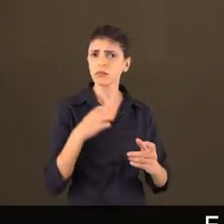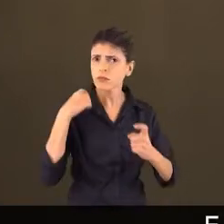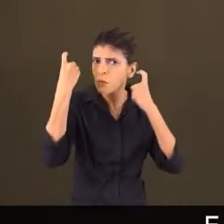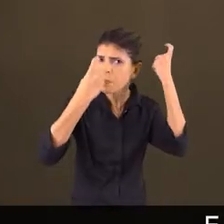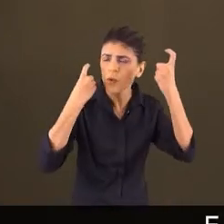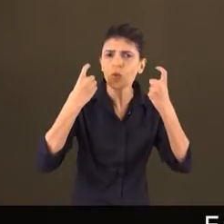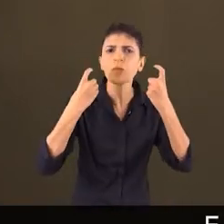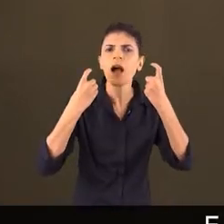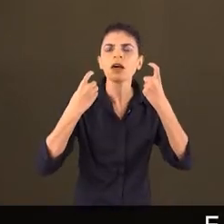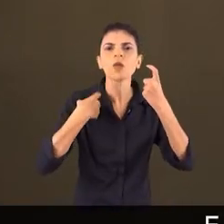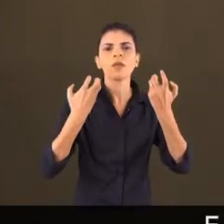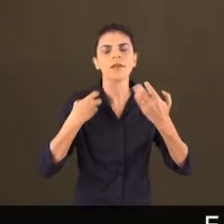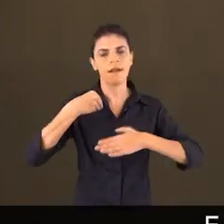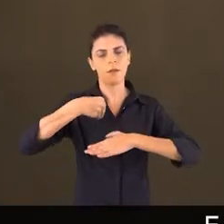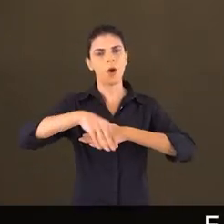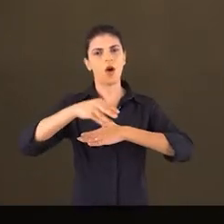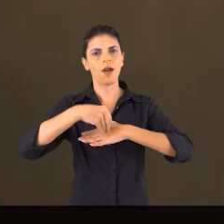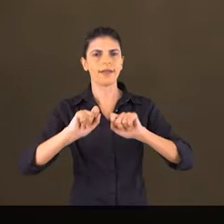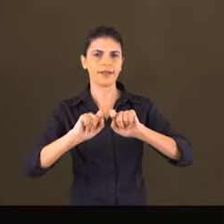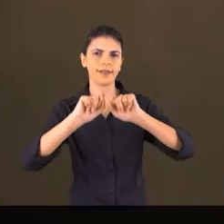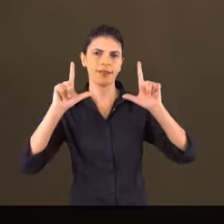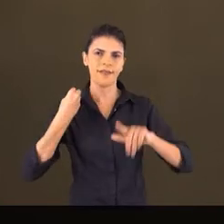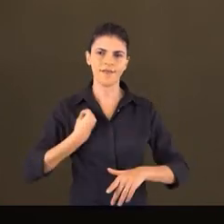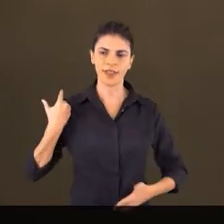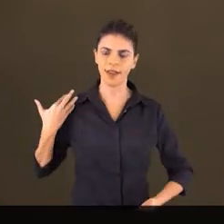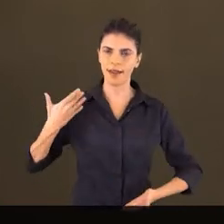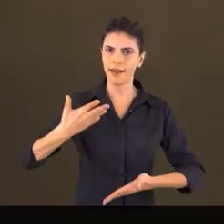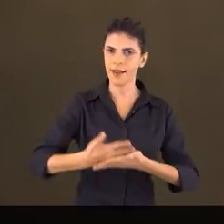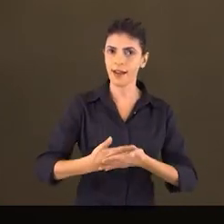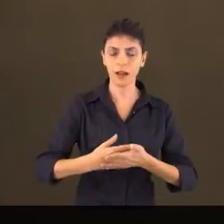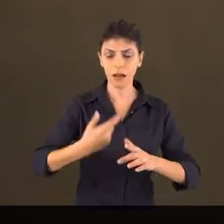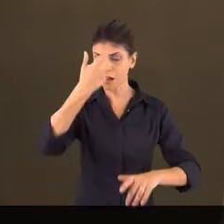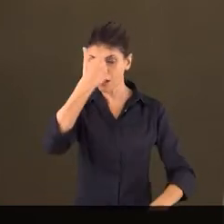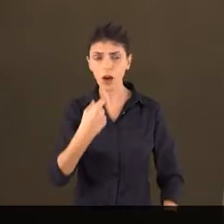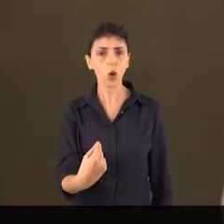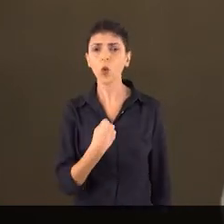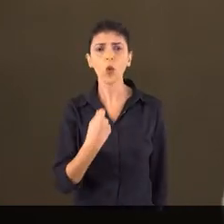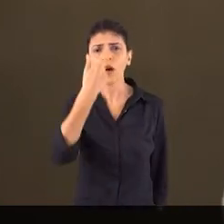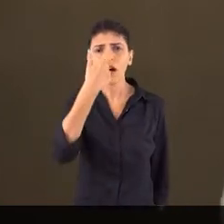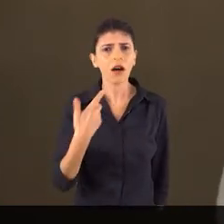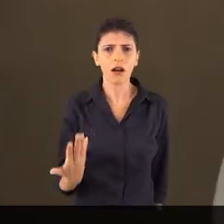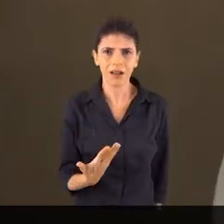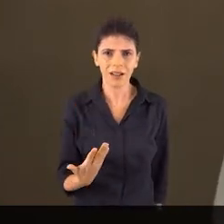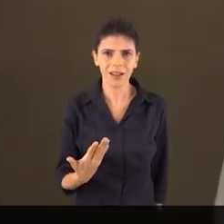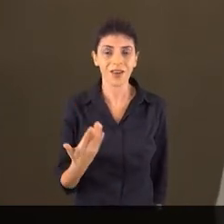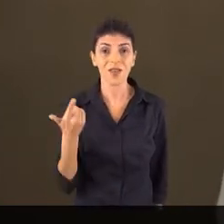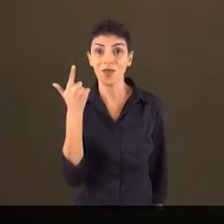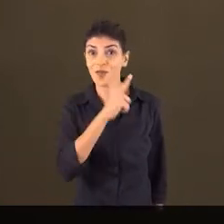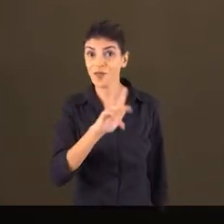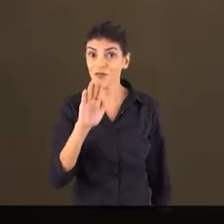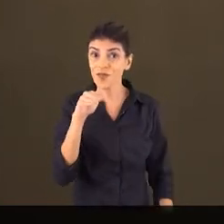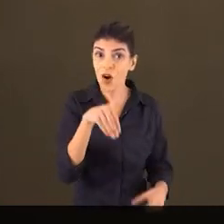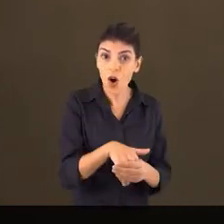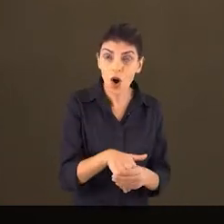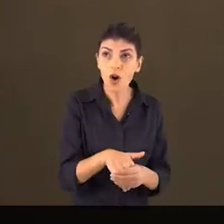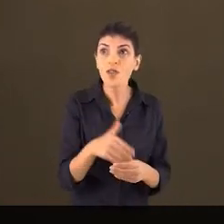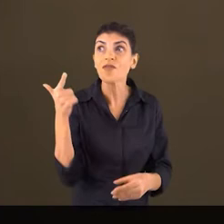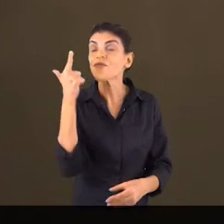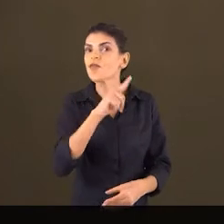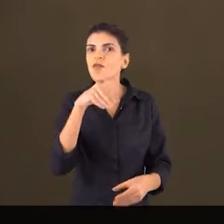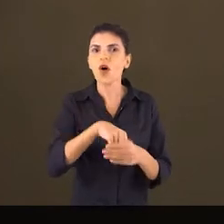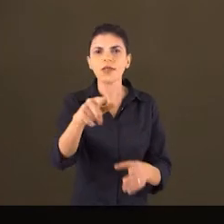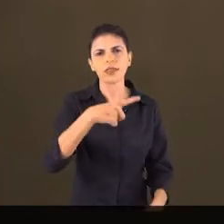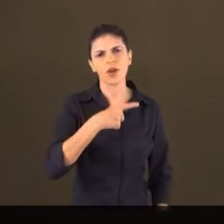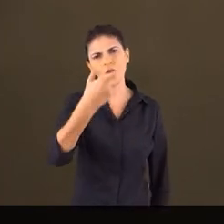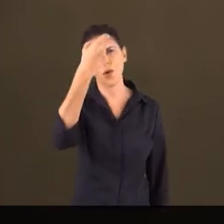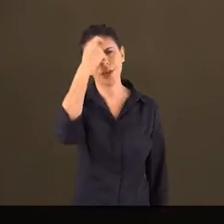que eu fiquei preocupado em passar para vocês. A minha história de vida, quem eu sou. O voto campeão é